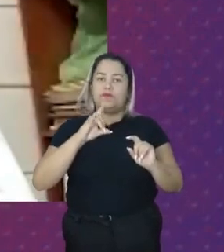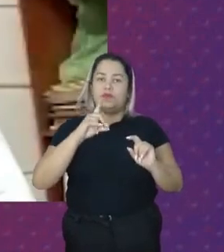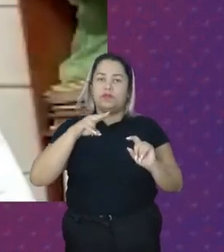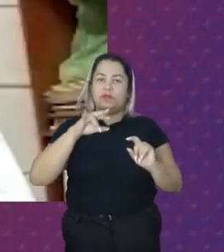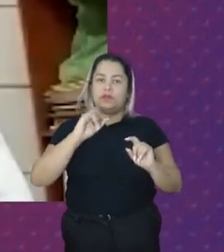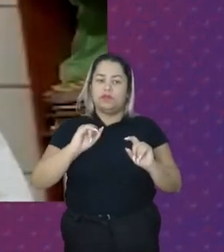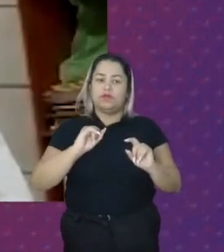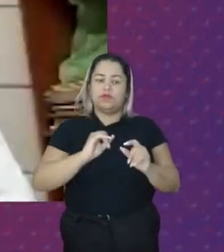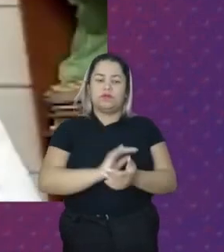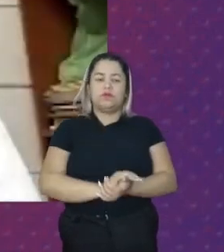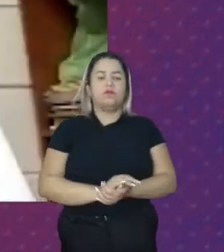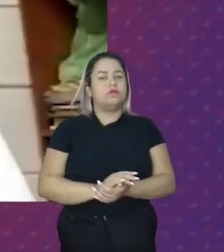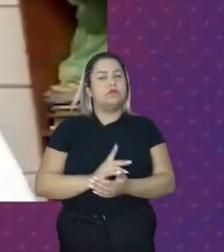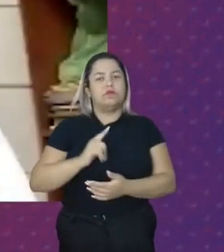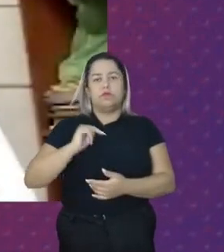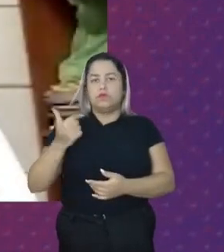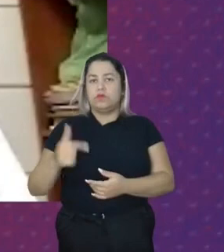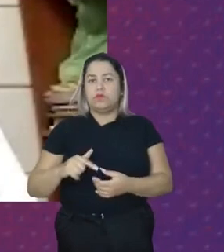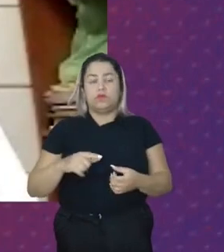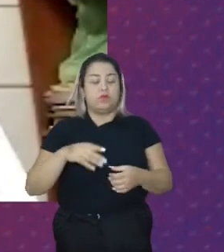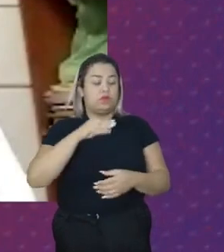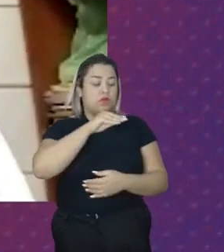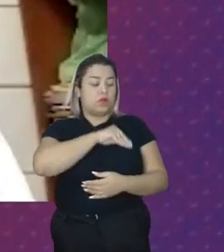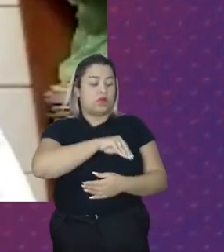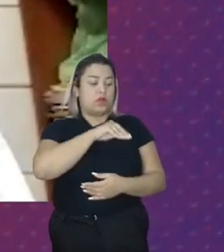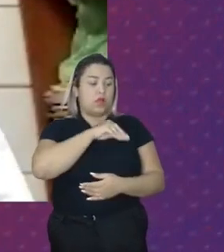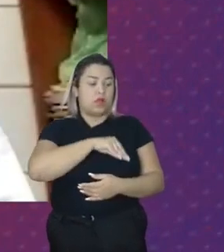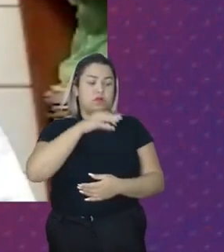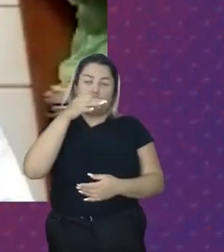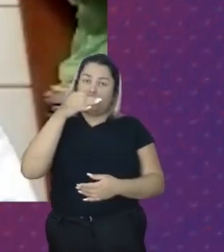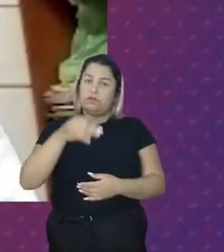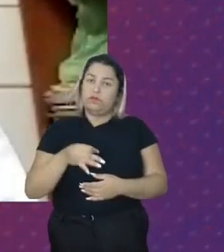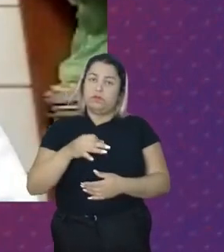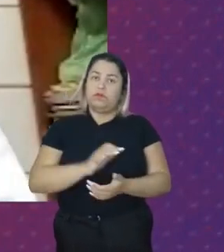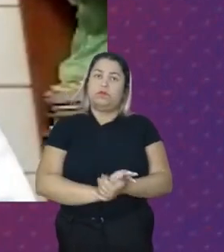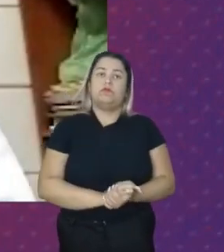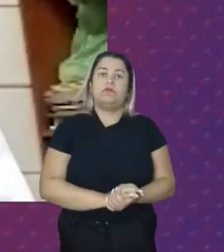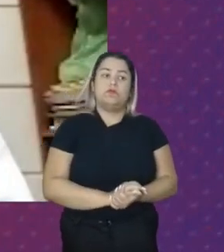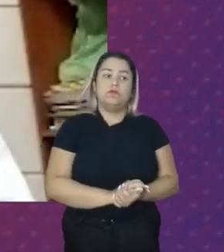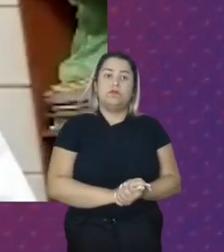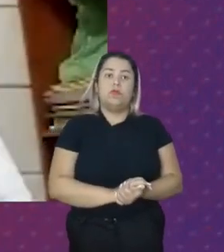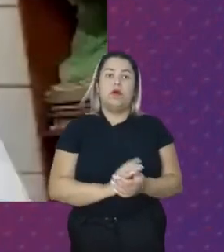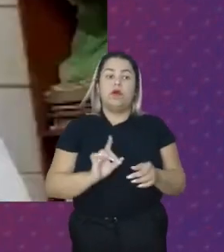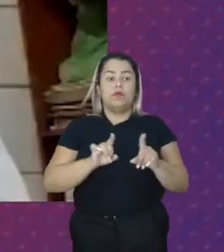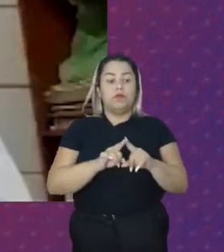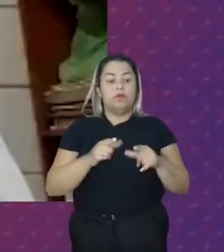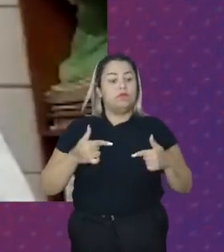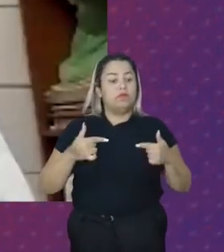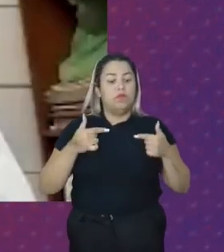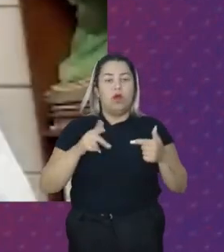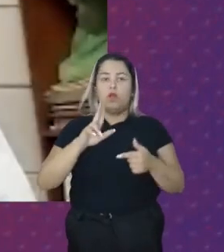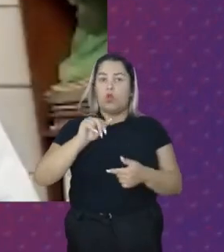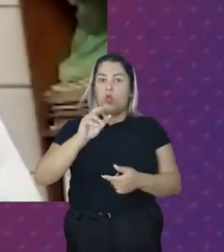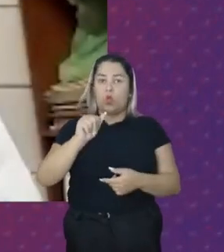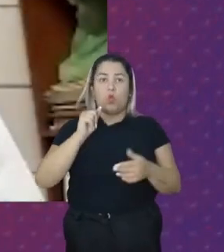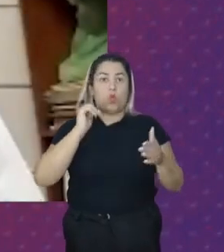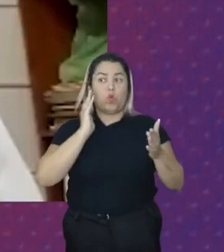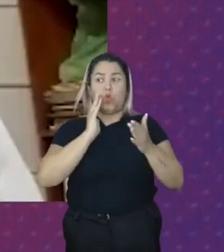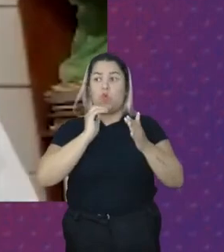tinha Nem salário Determinado Não tinha Essa questão do salário Já que a luta Nunca parou